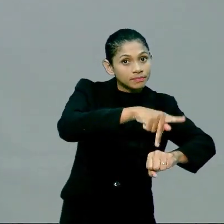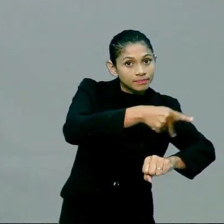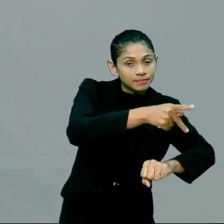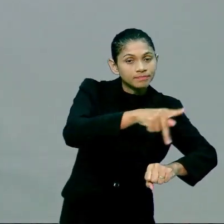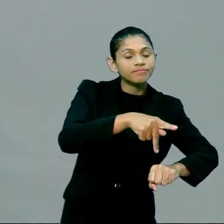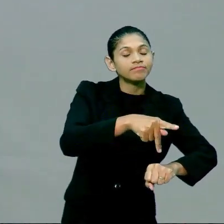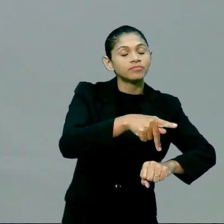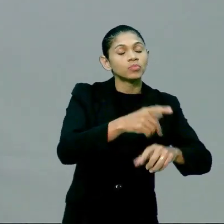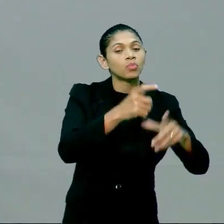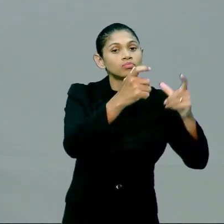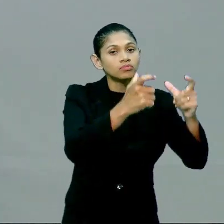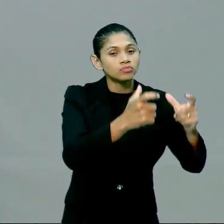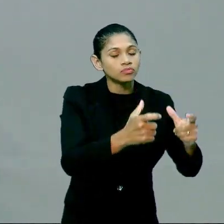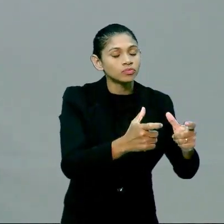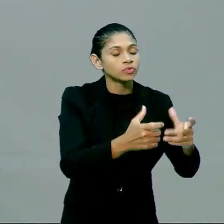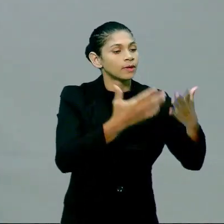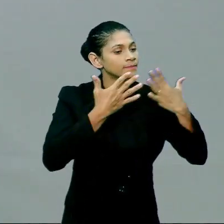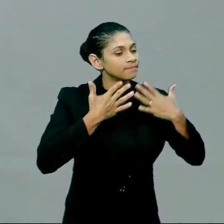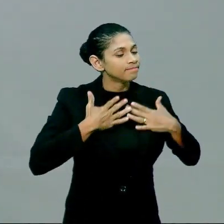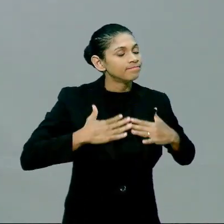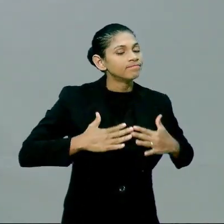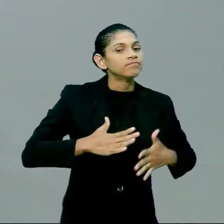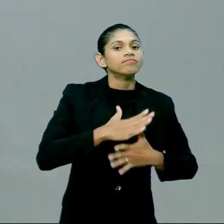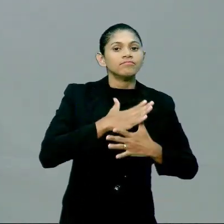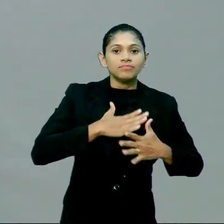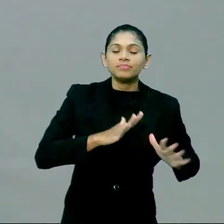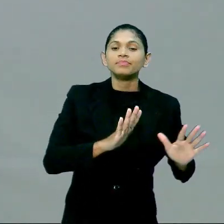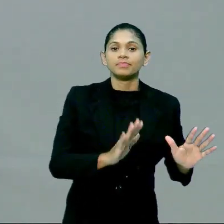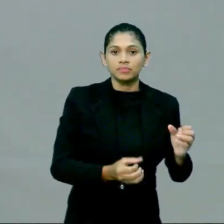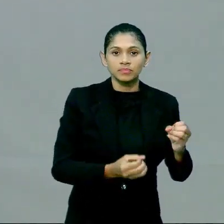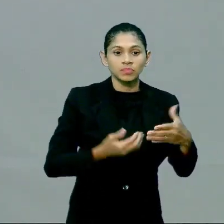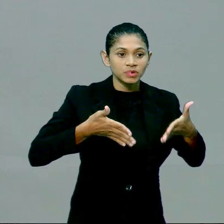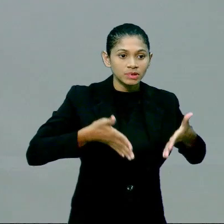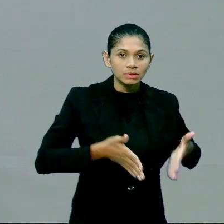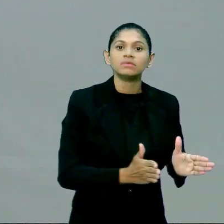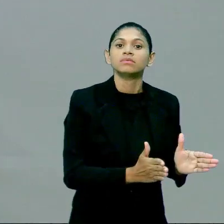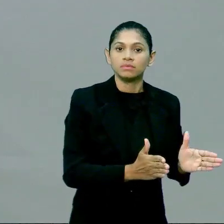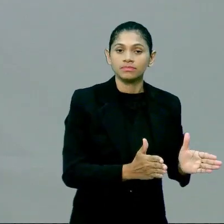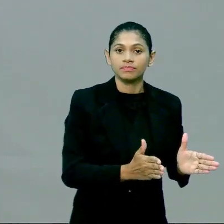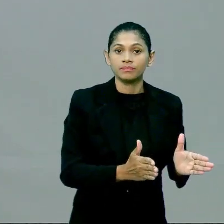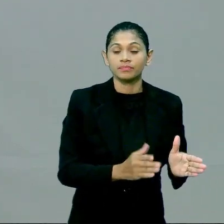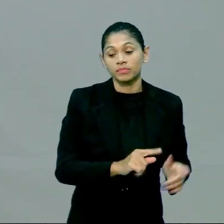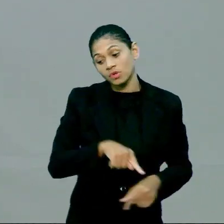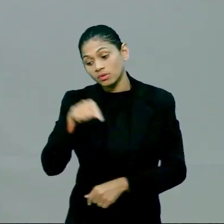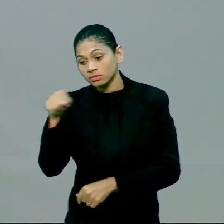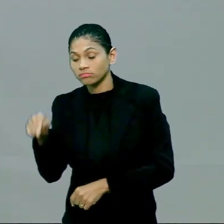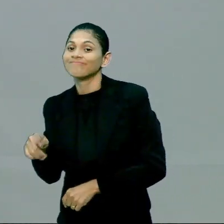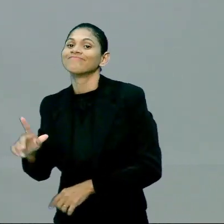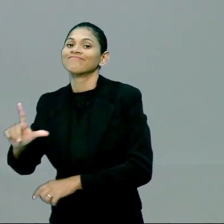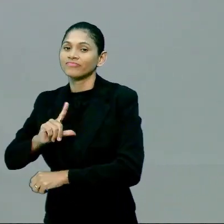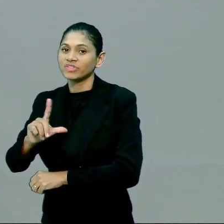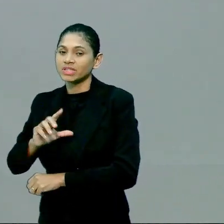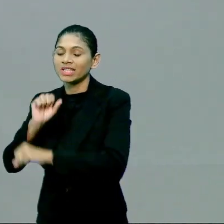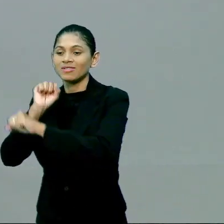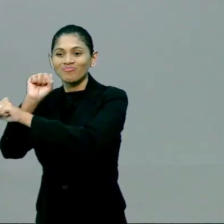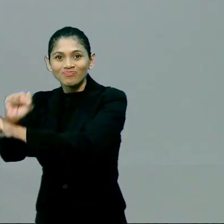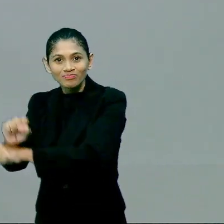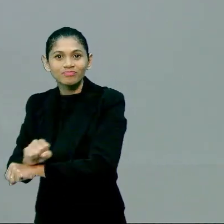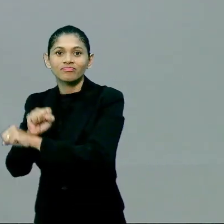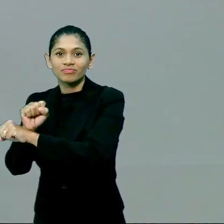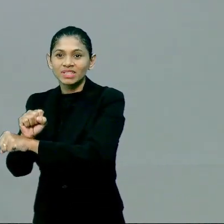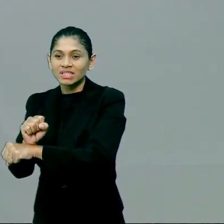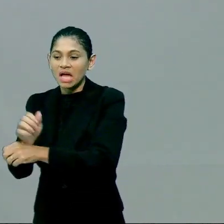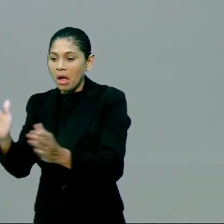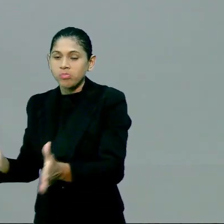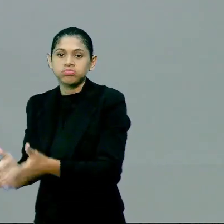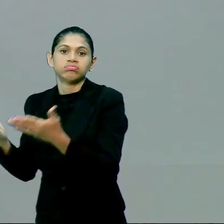né, onde ele se sente à vontade, onde ele é nativo, por outro, eu tenho aí ele nessa situação de miséria. Então, o que